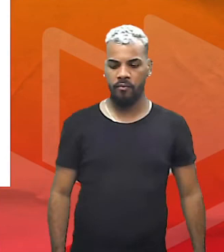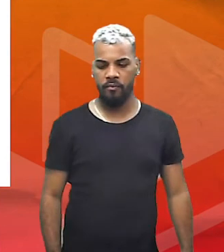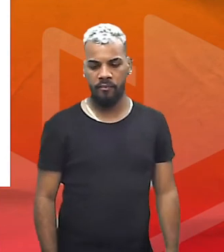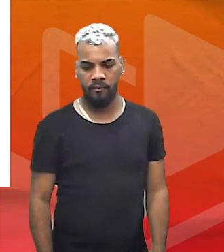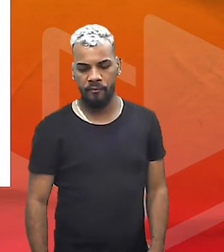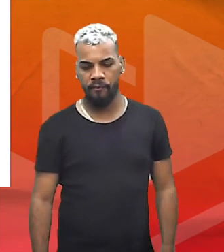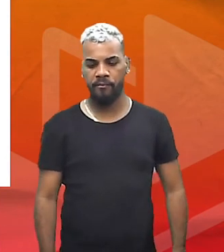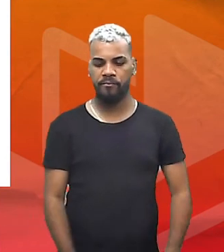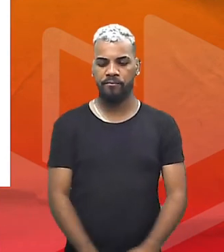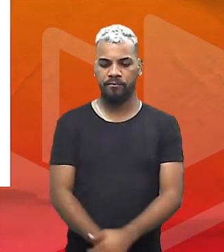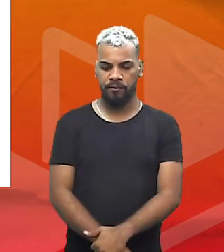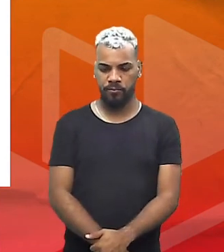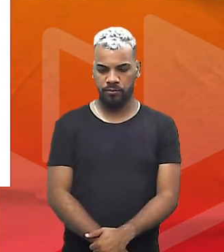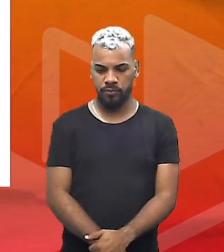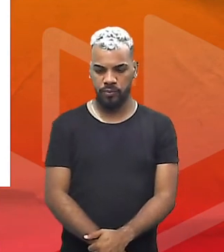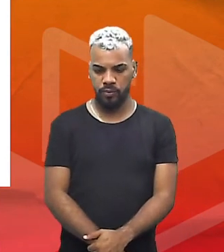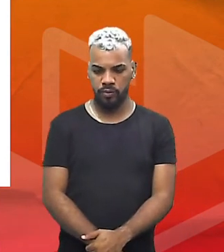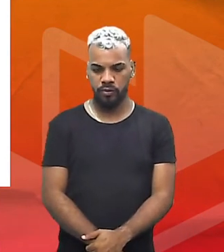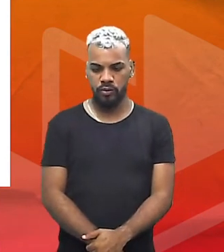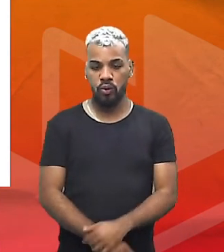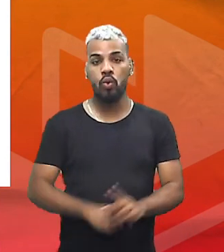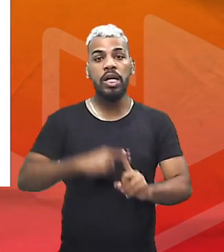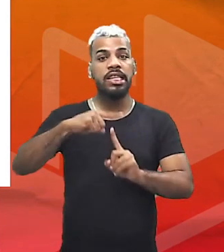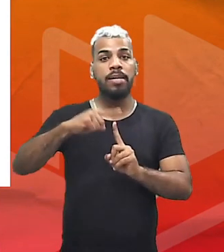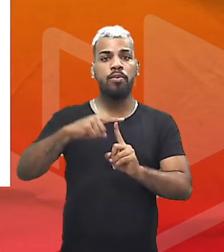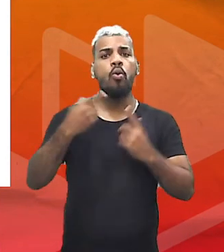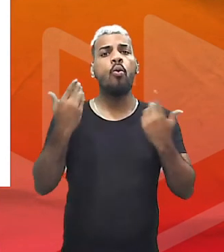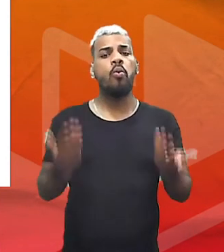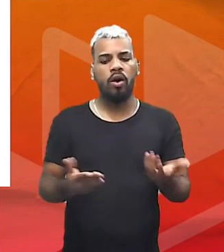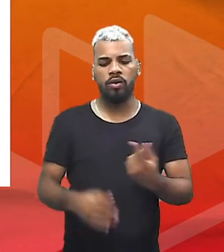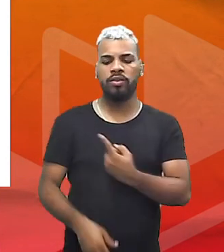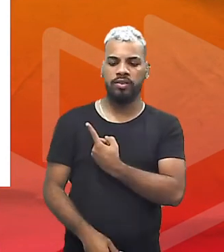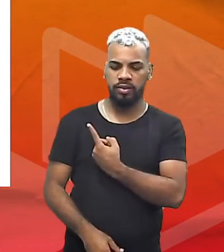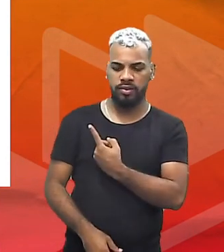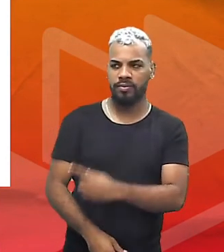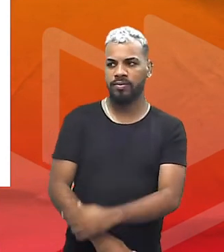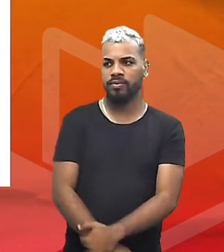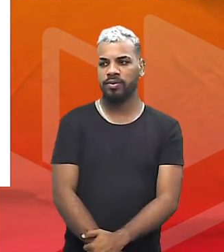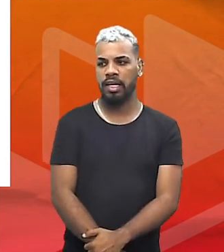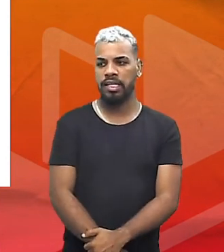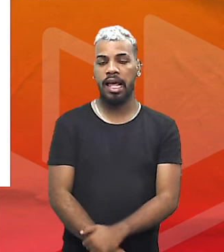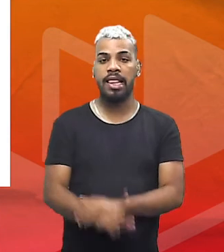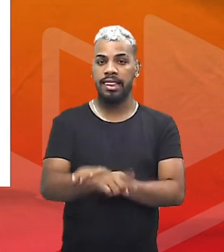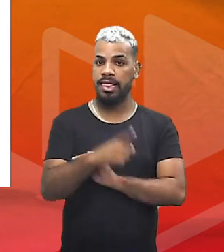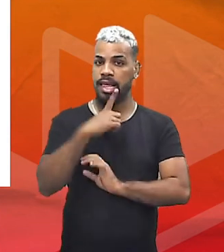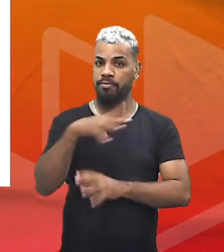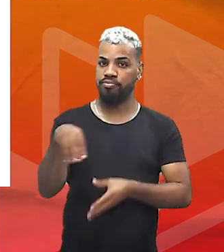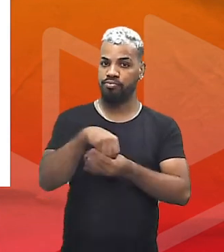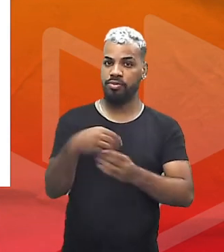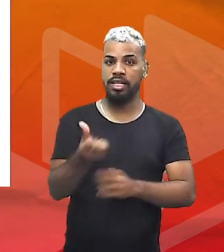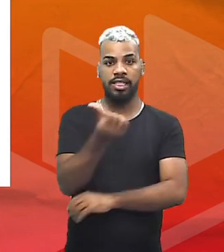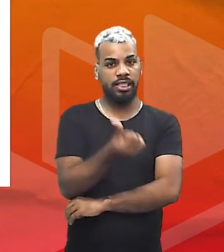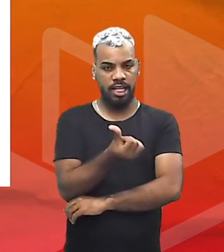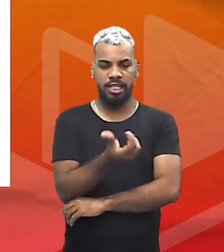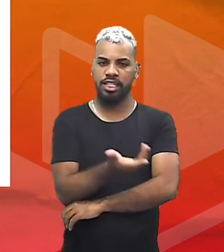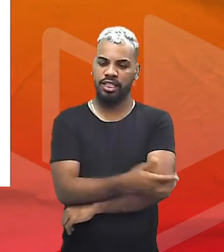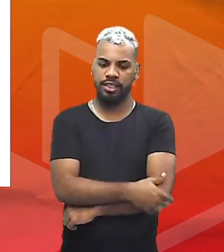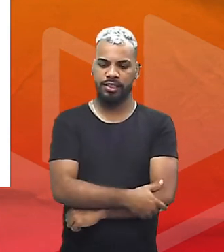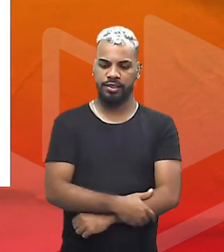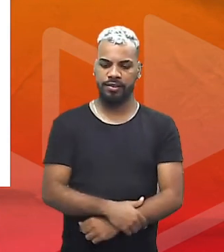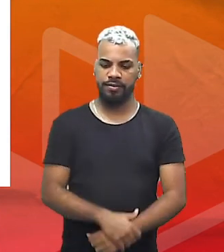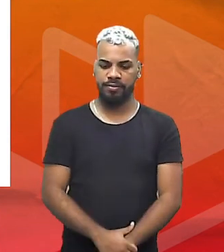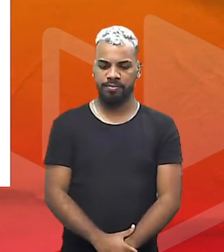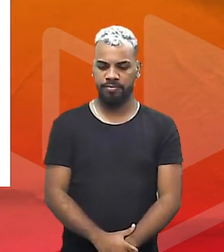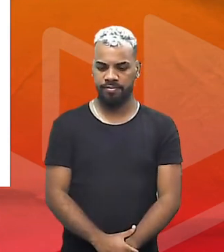do tipo heterose seis carbonos Então já não pode ser a frutose O